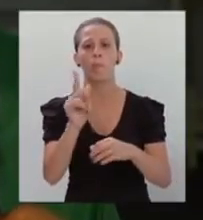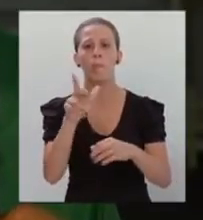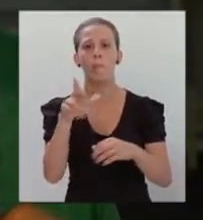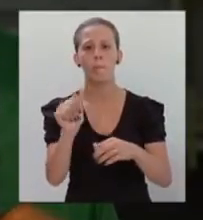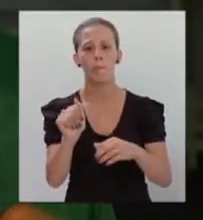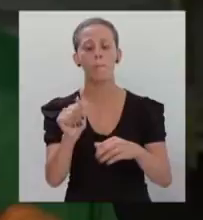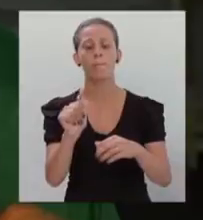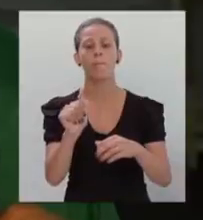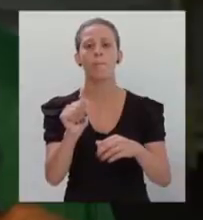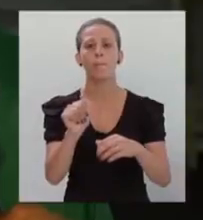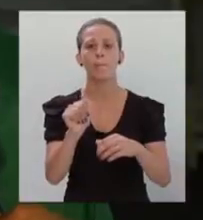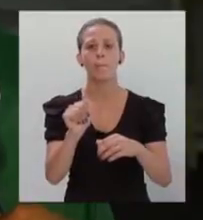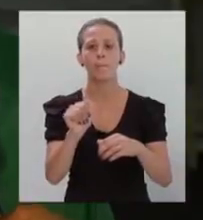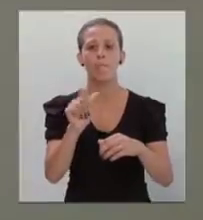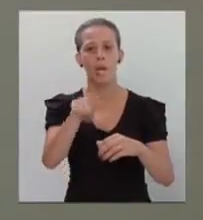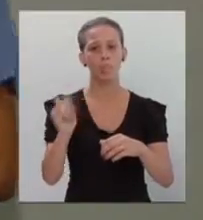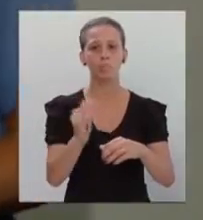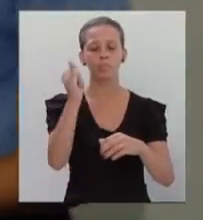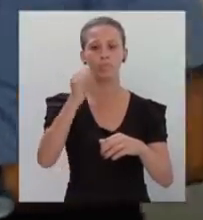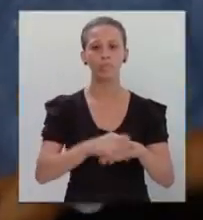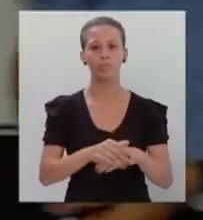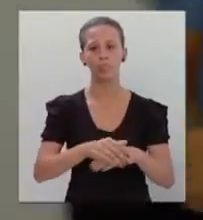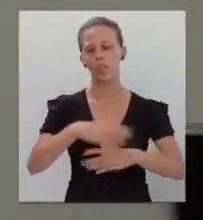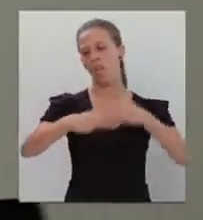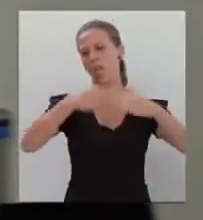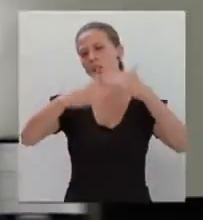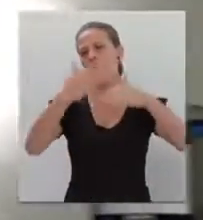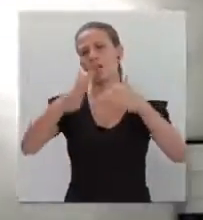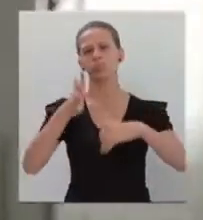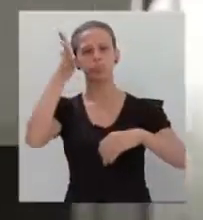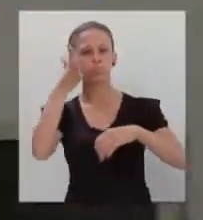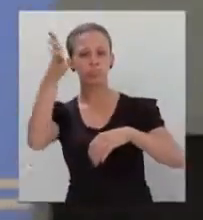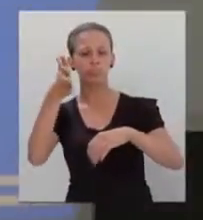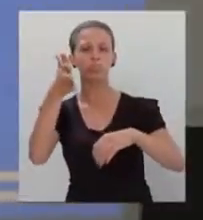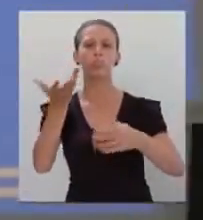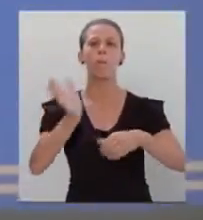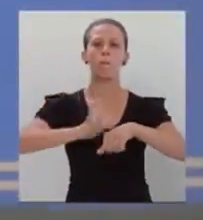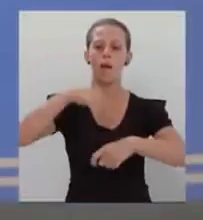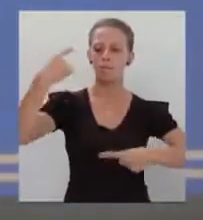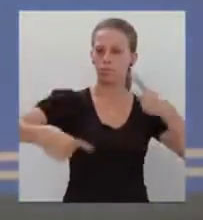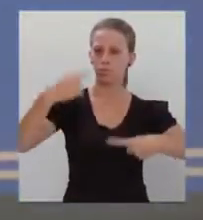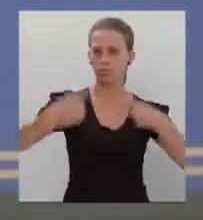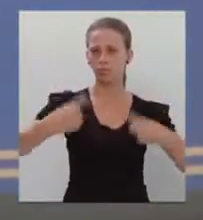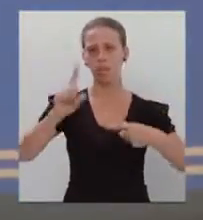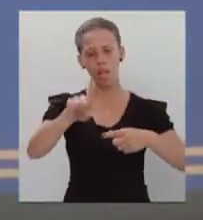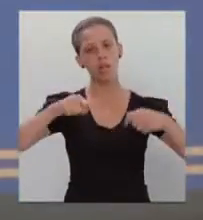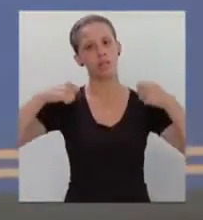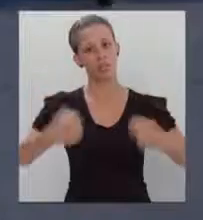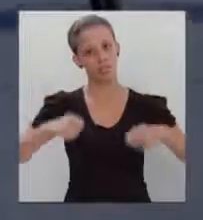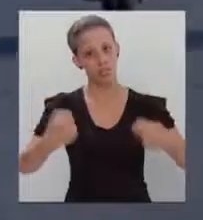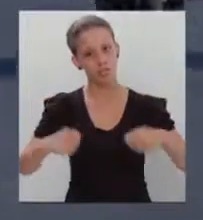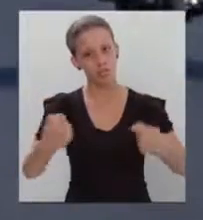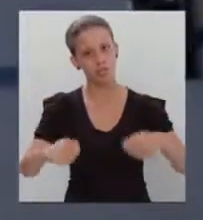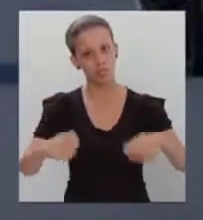malha cicloviária. Isso é importantíssimo. Ao longo das palestras, um dos temas mais debatidos foi a necessidade